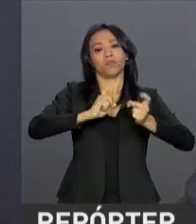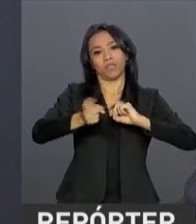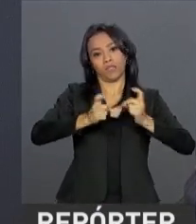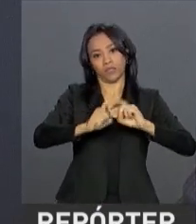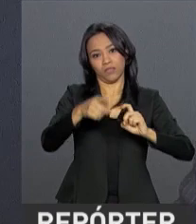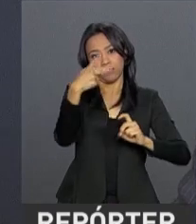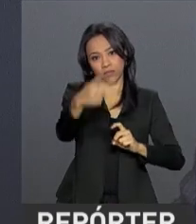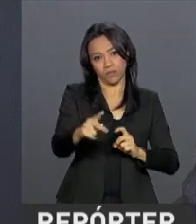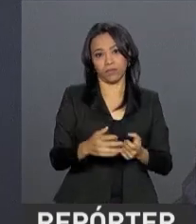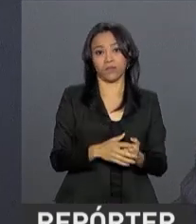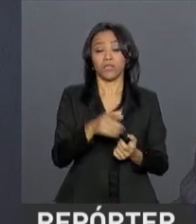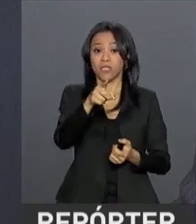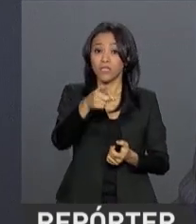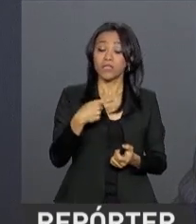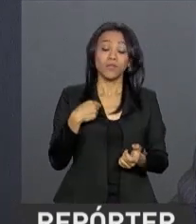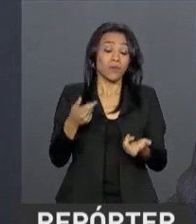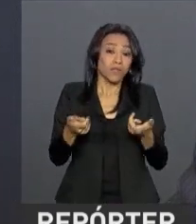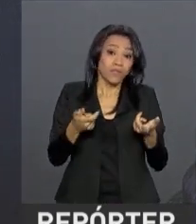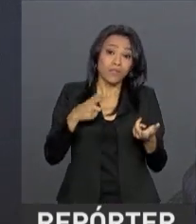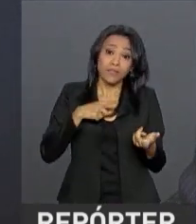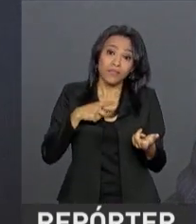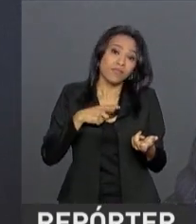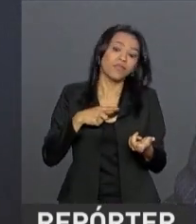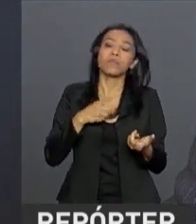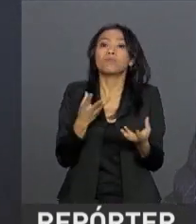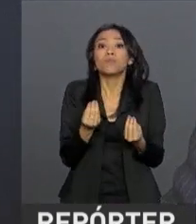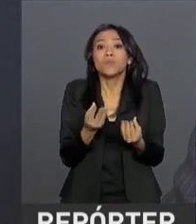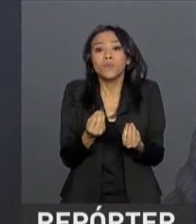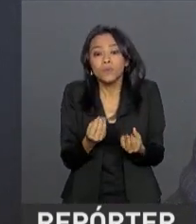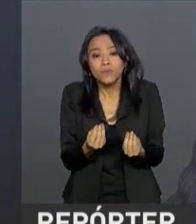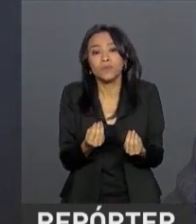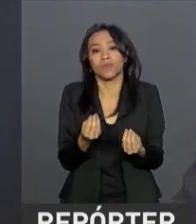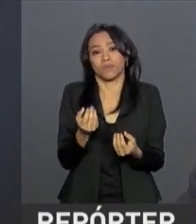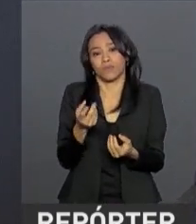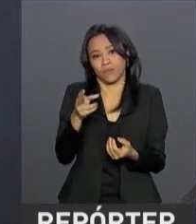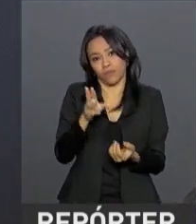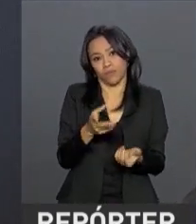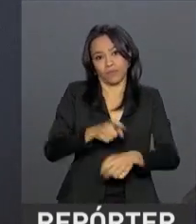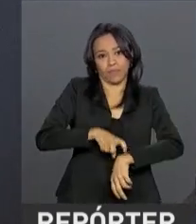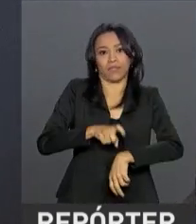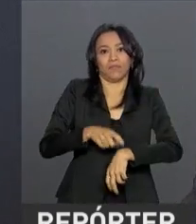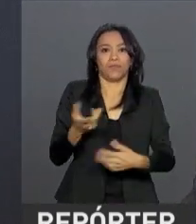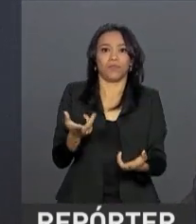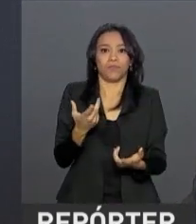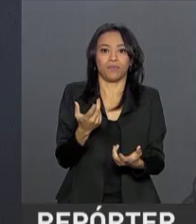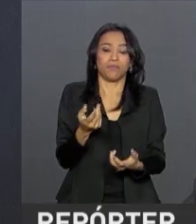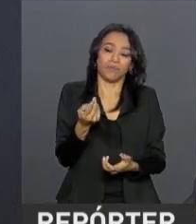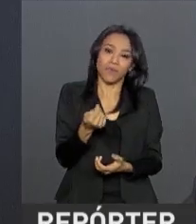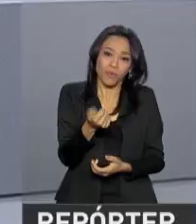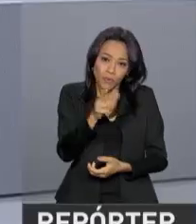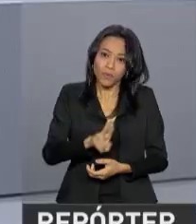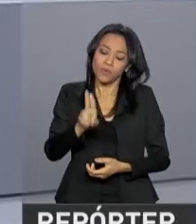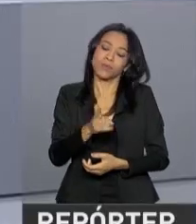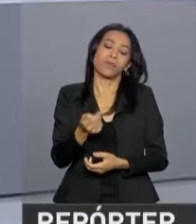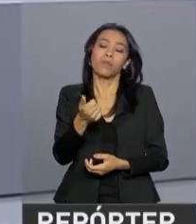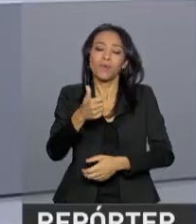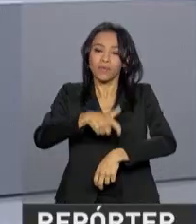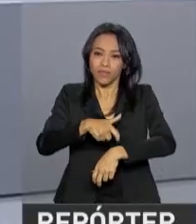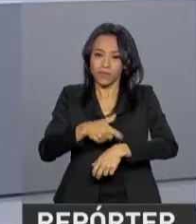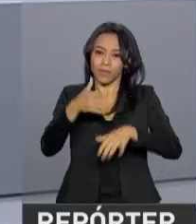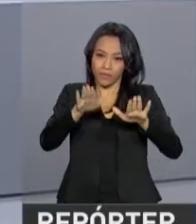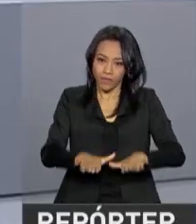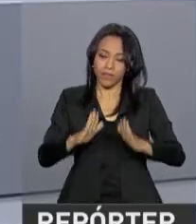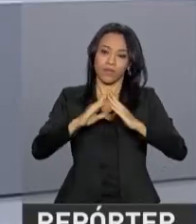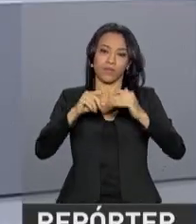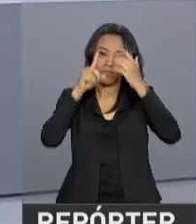insumos mão de obra né e tem do paciente que ele fica aqui no hospital a meta do